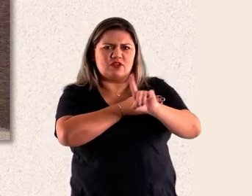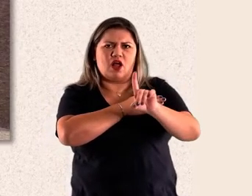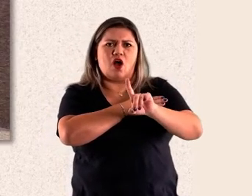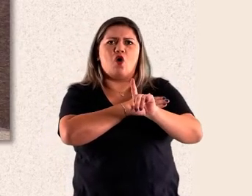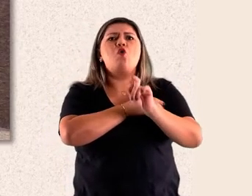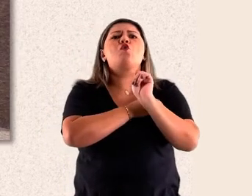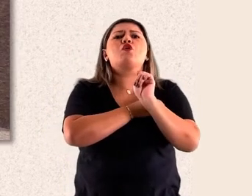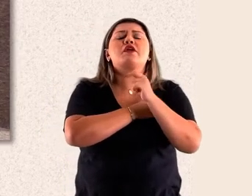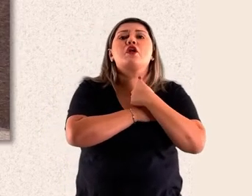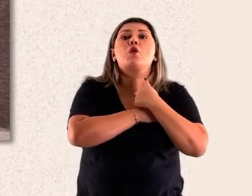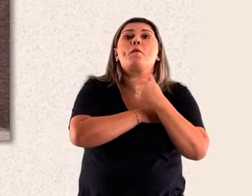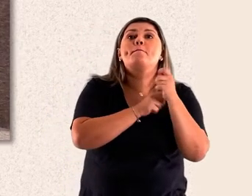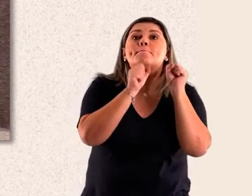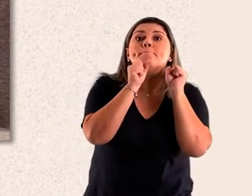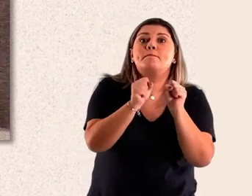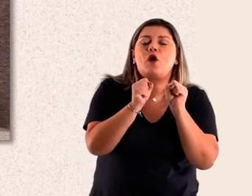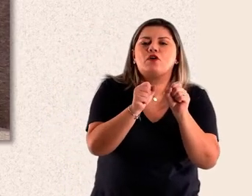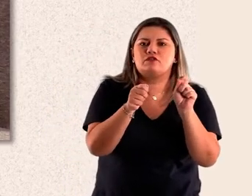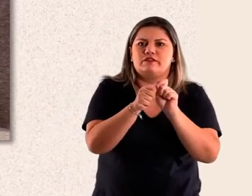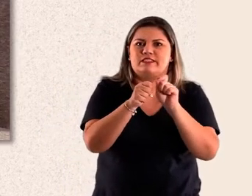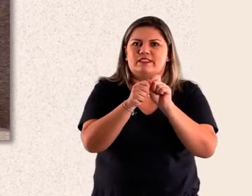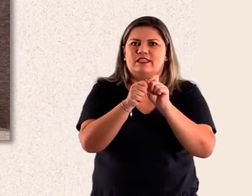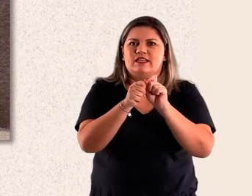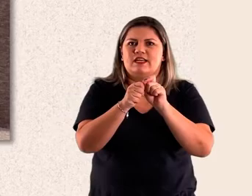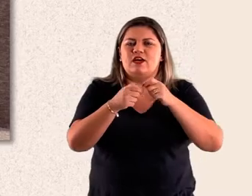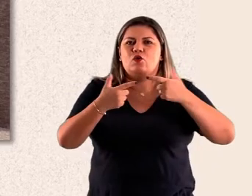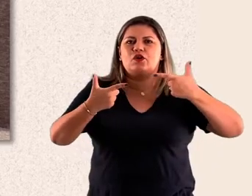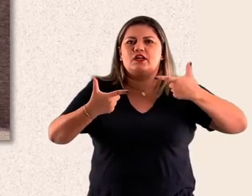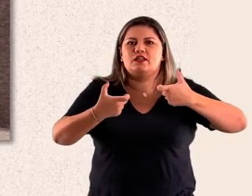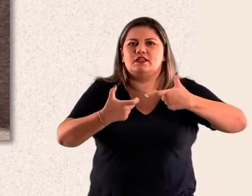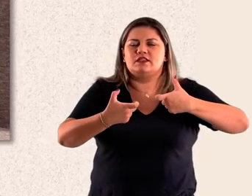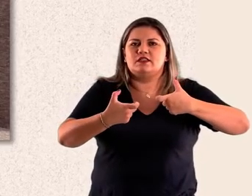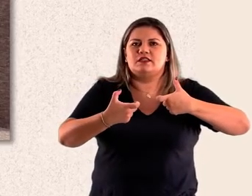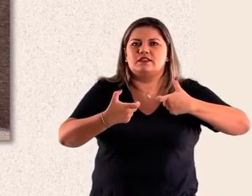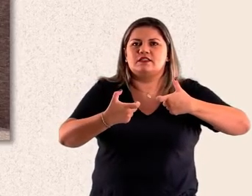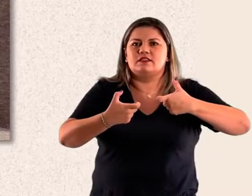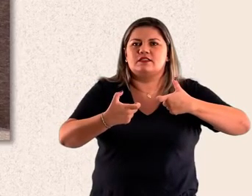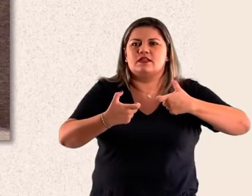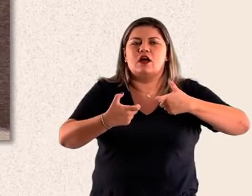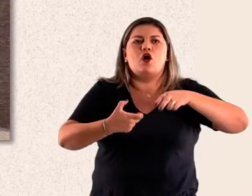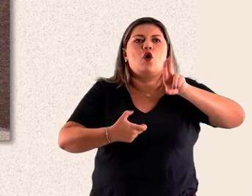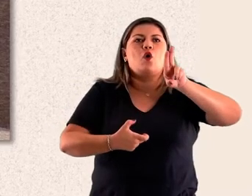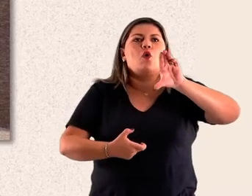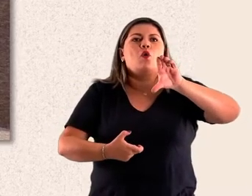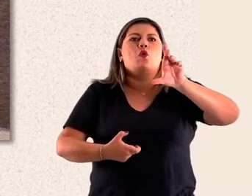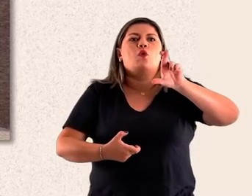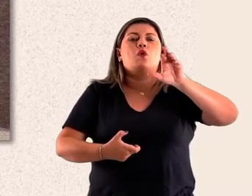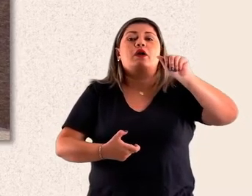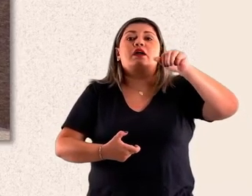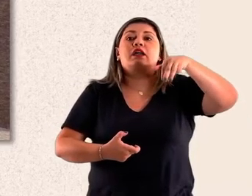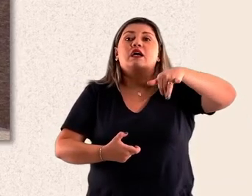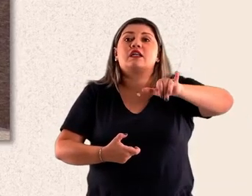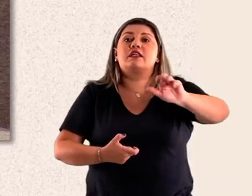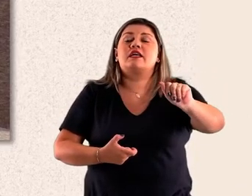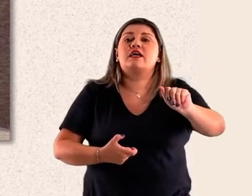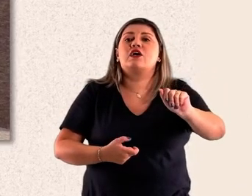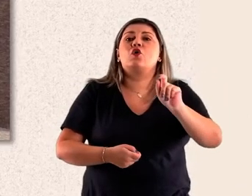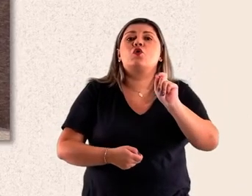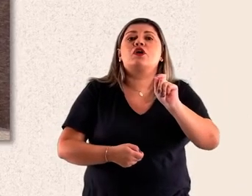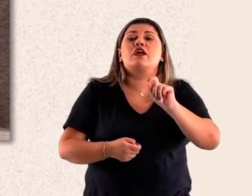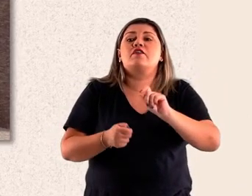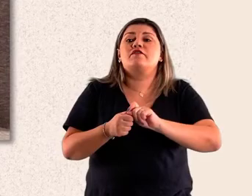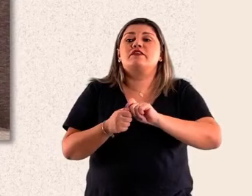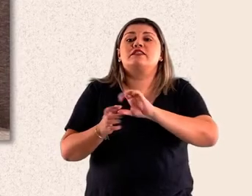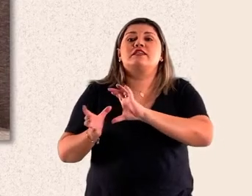pergunta que eu posso fazer com relação à guerra da Ucrânia é então assim que eu posso fazer de um contexto que às vezes